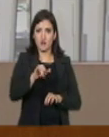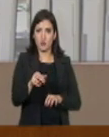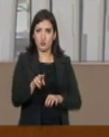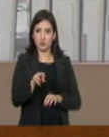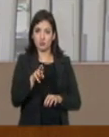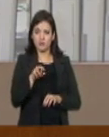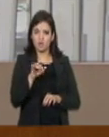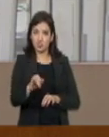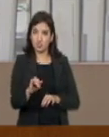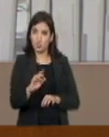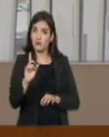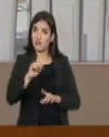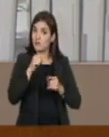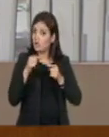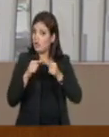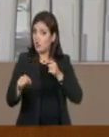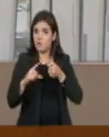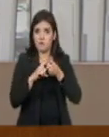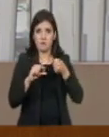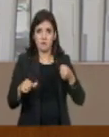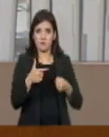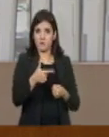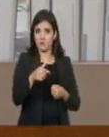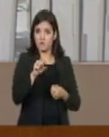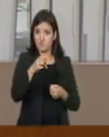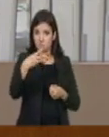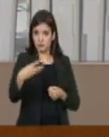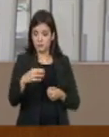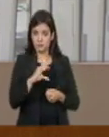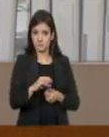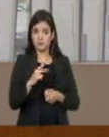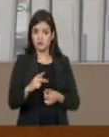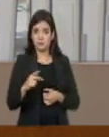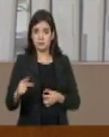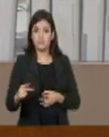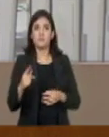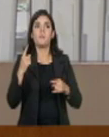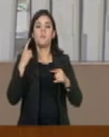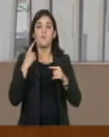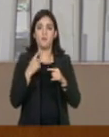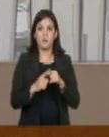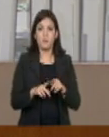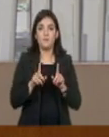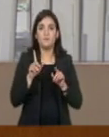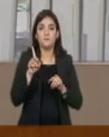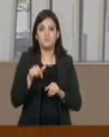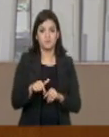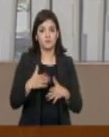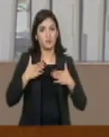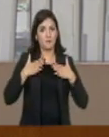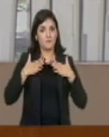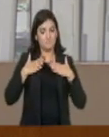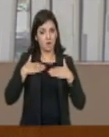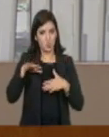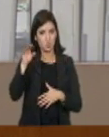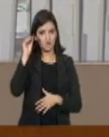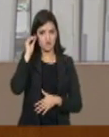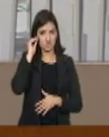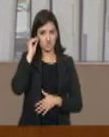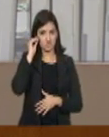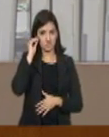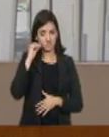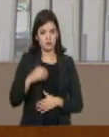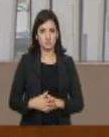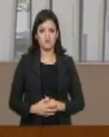no artigo 283 do CPP, tendo em vista que, neste caso, no meu entender,